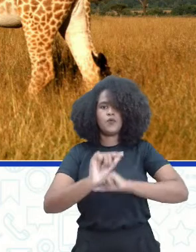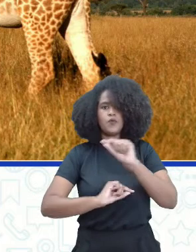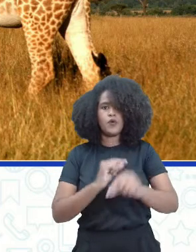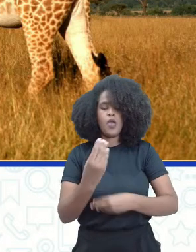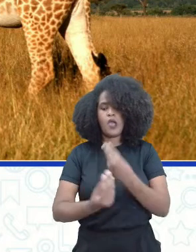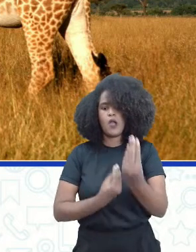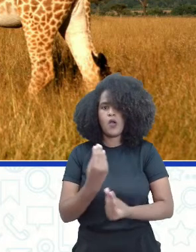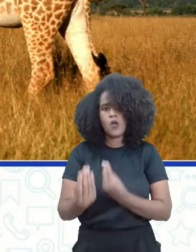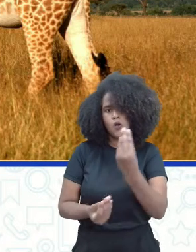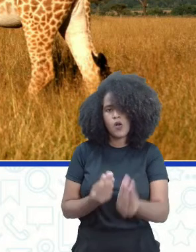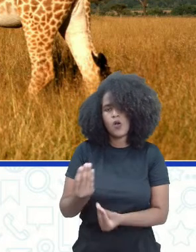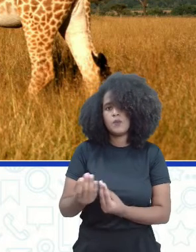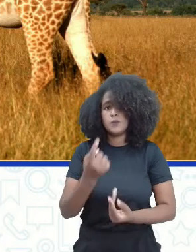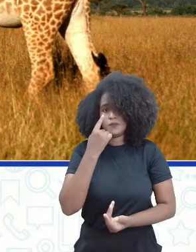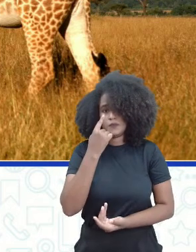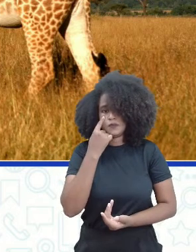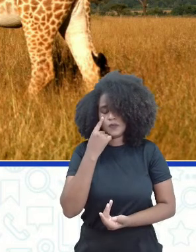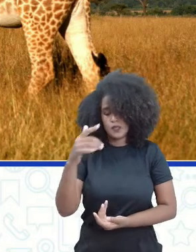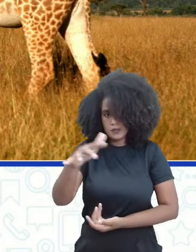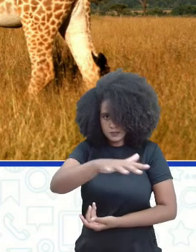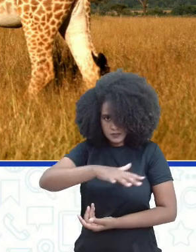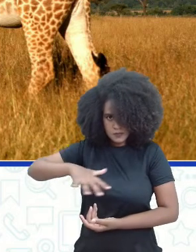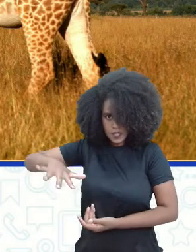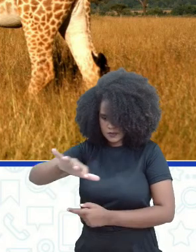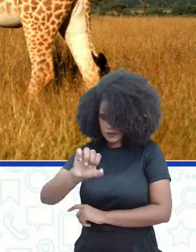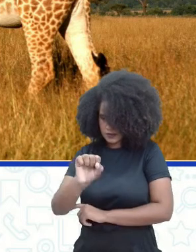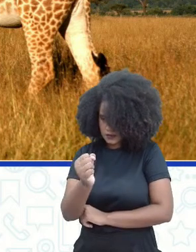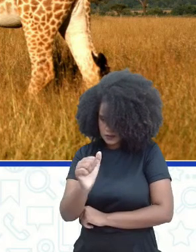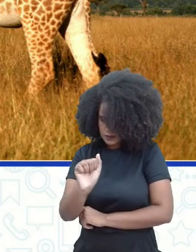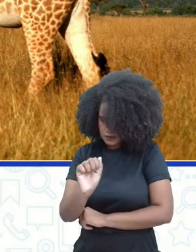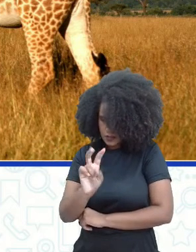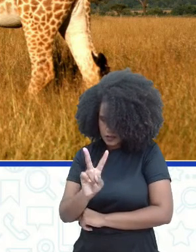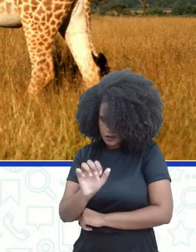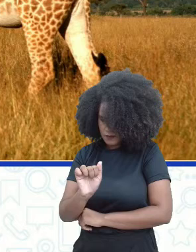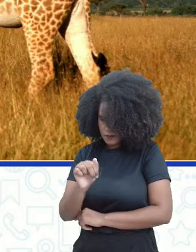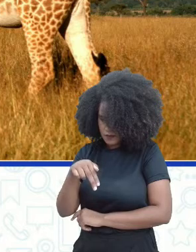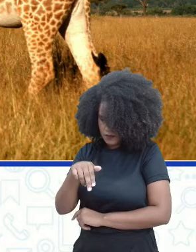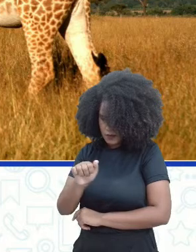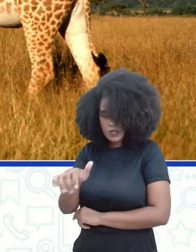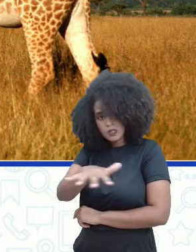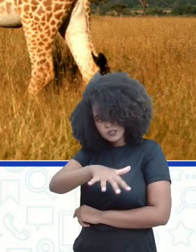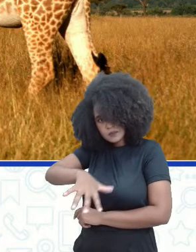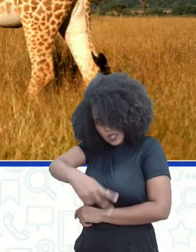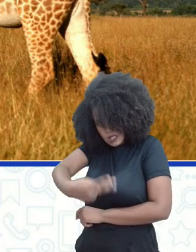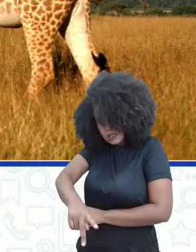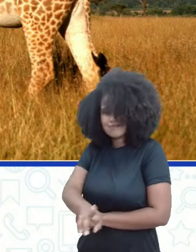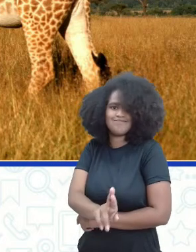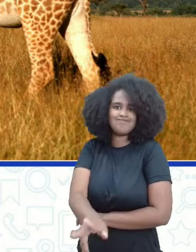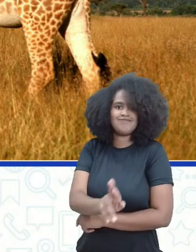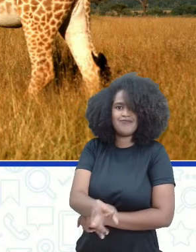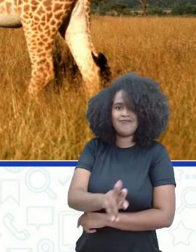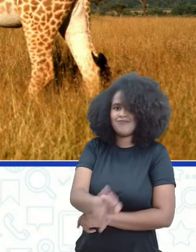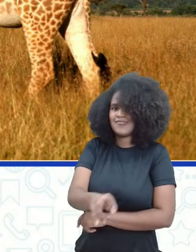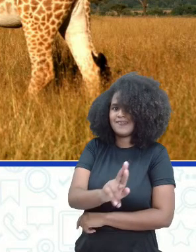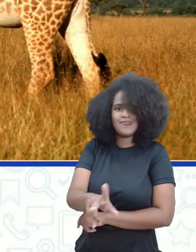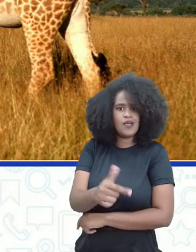Então, nós estamos diante de uma savana, né? Um bioma que nós não temos aqui no Brasil, né? Por isso que a gente não tem também